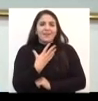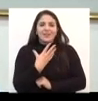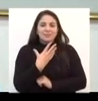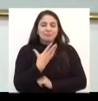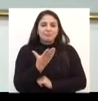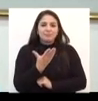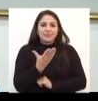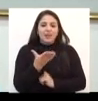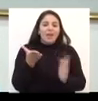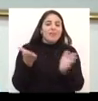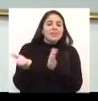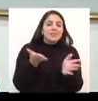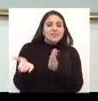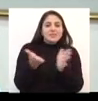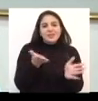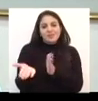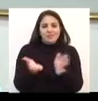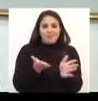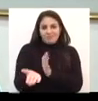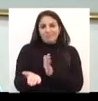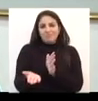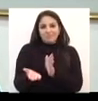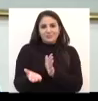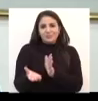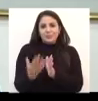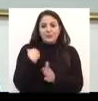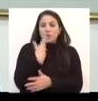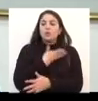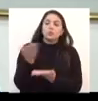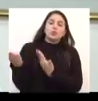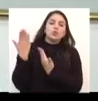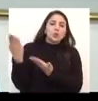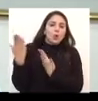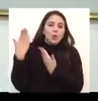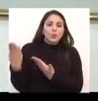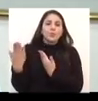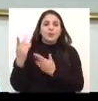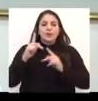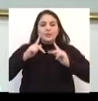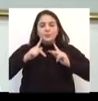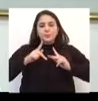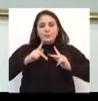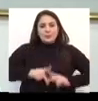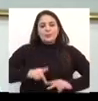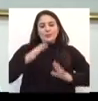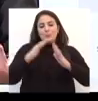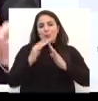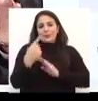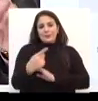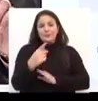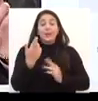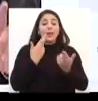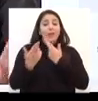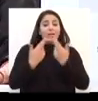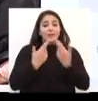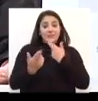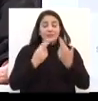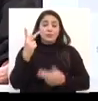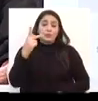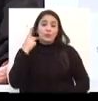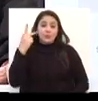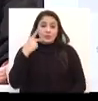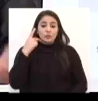bem acessível para a nossa juventude e as pessoas que moram ali. A relação